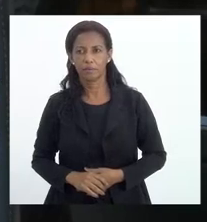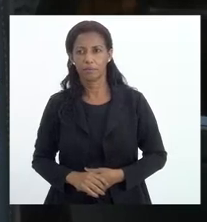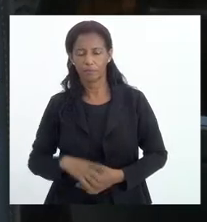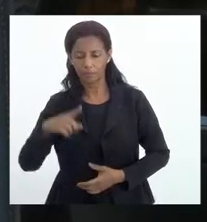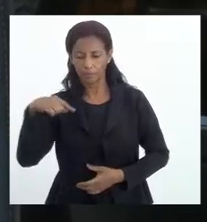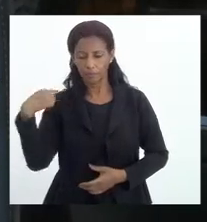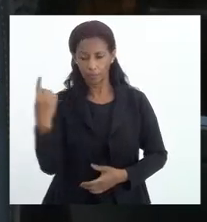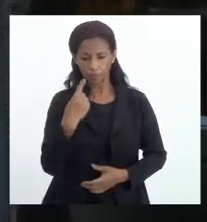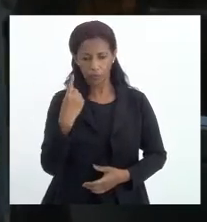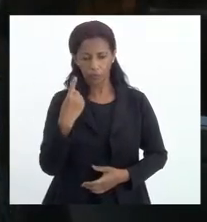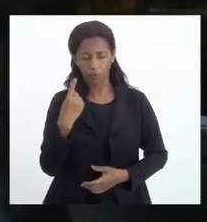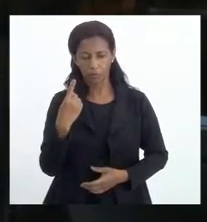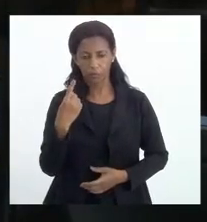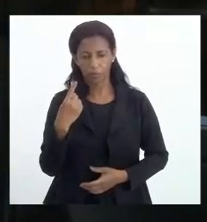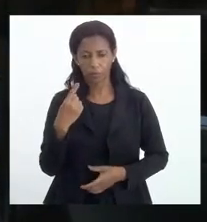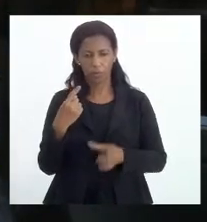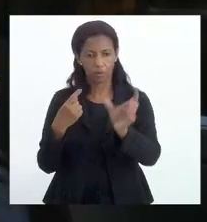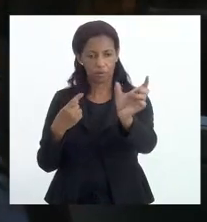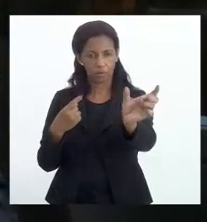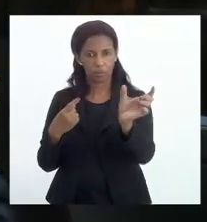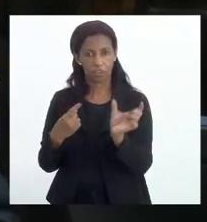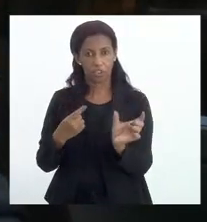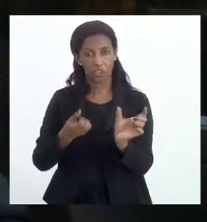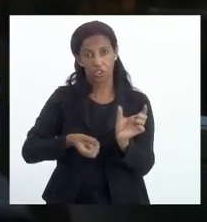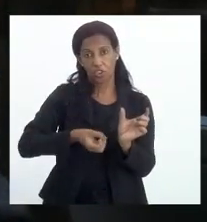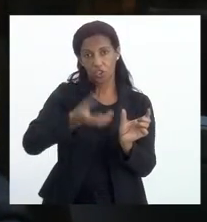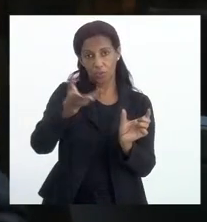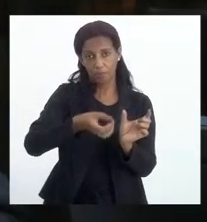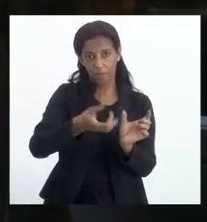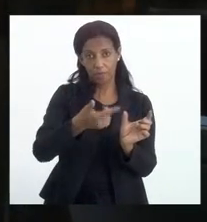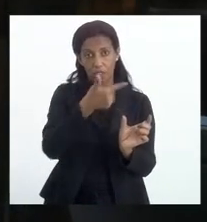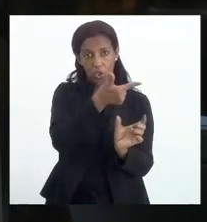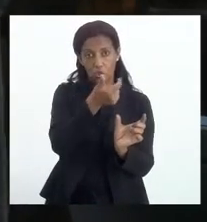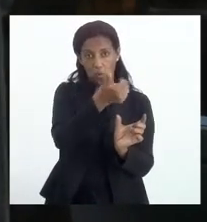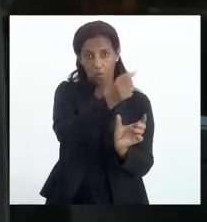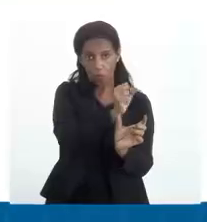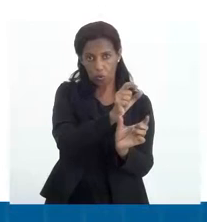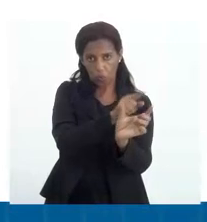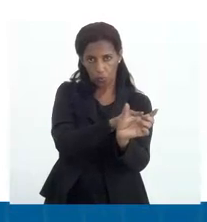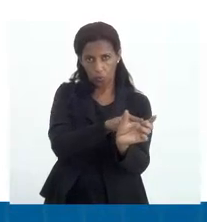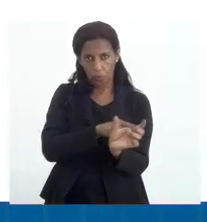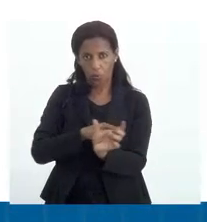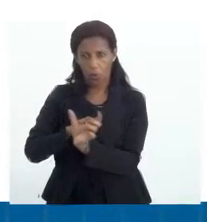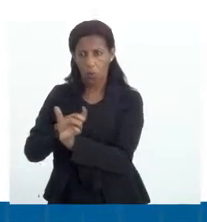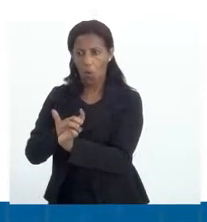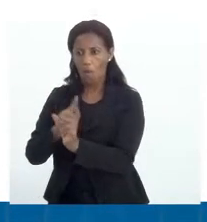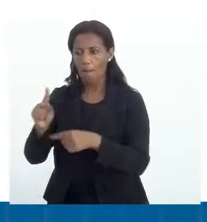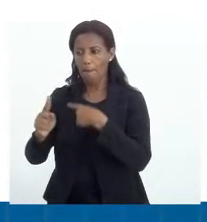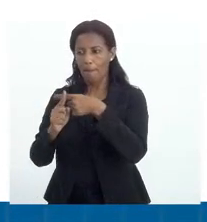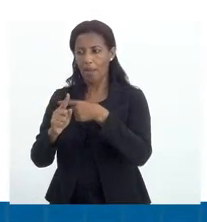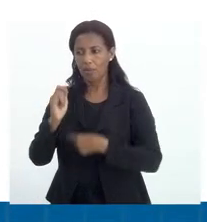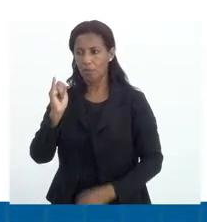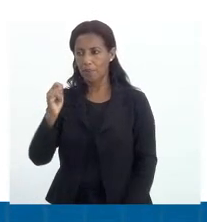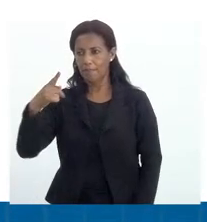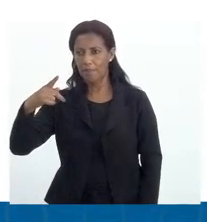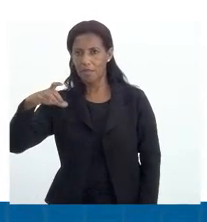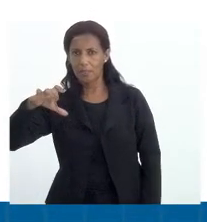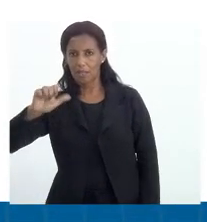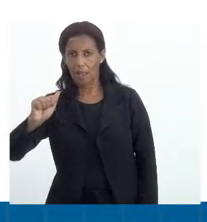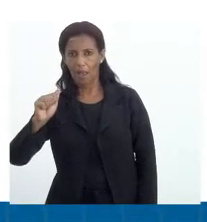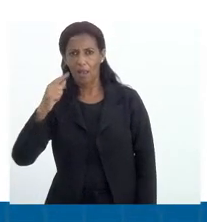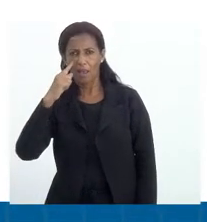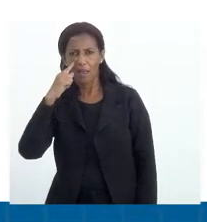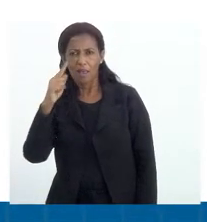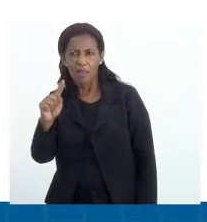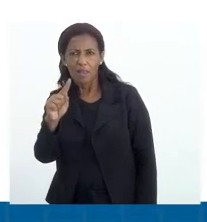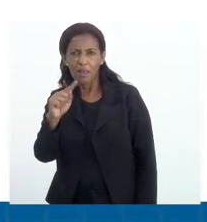Nós pegamos a despesa de 18, aplicamos o IPCA e